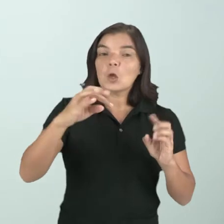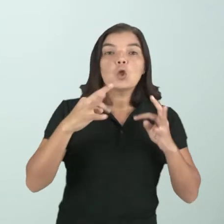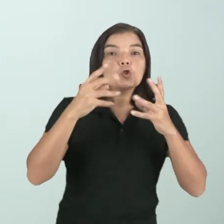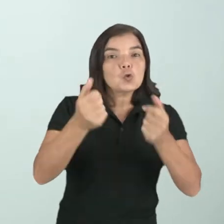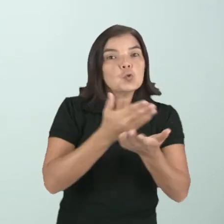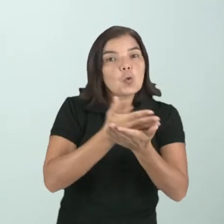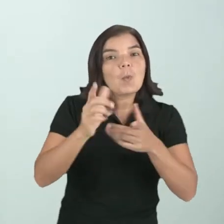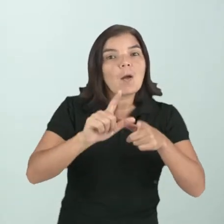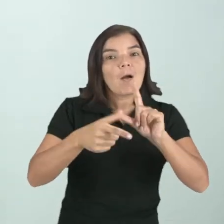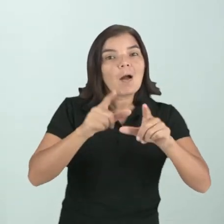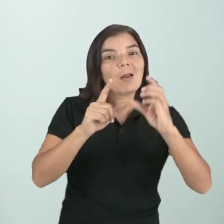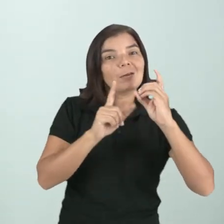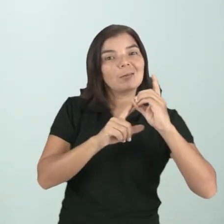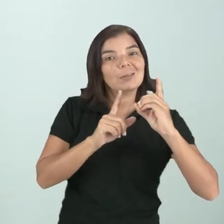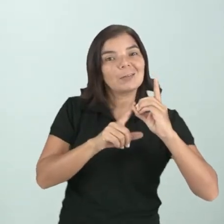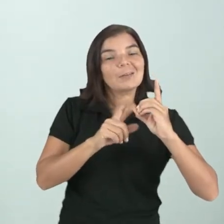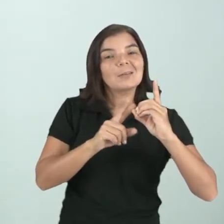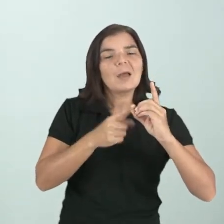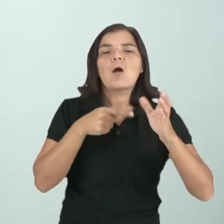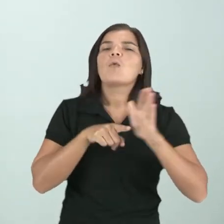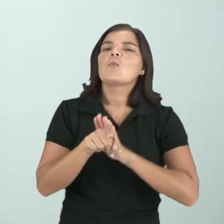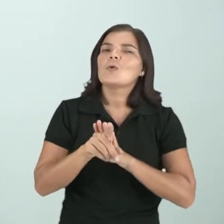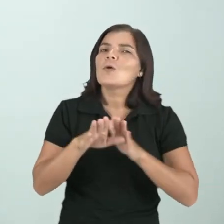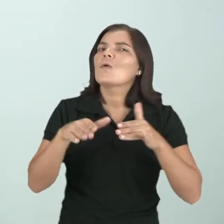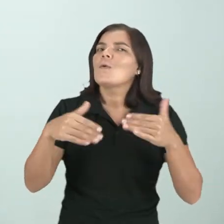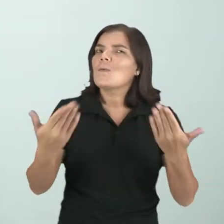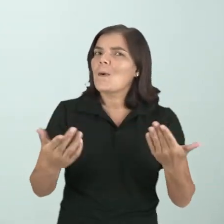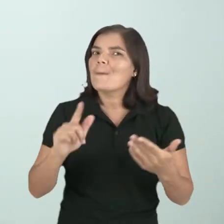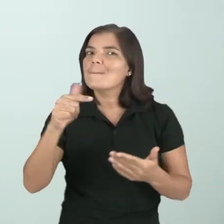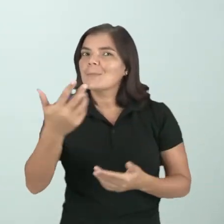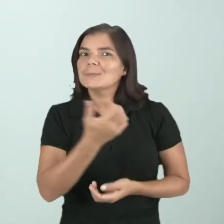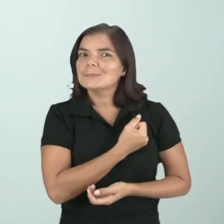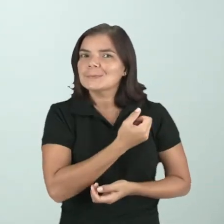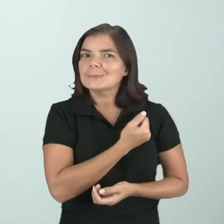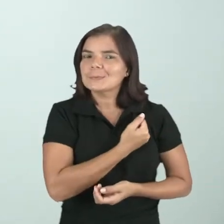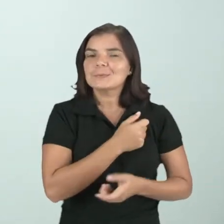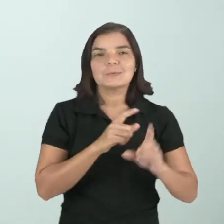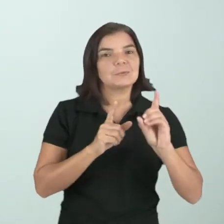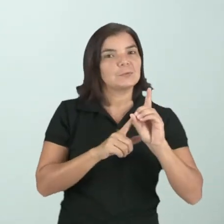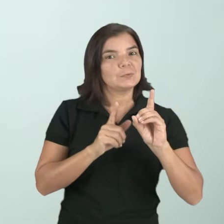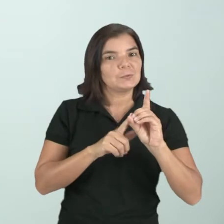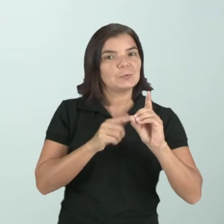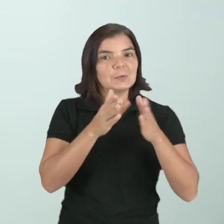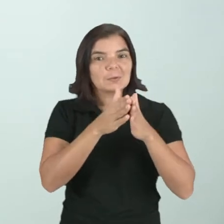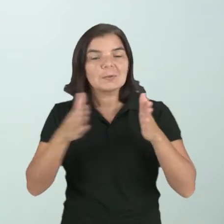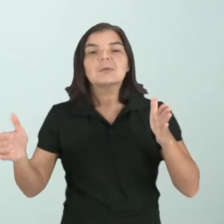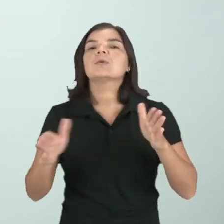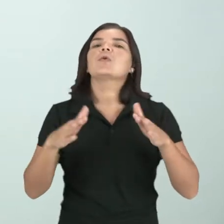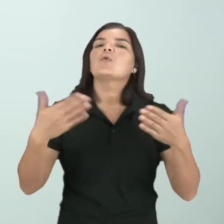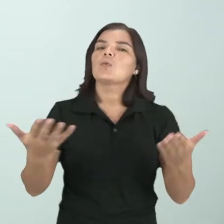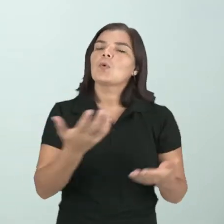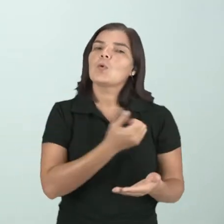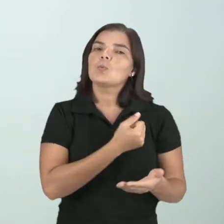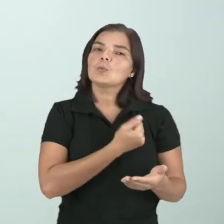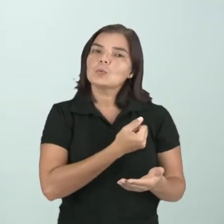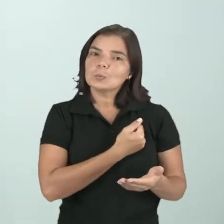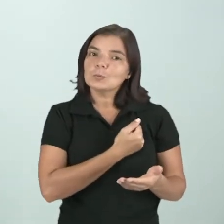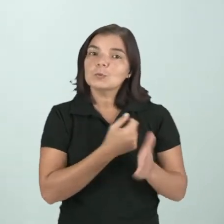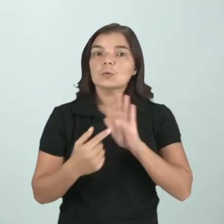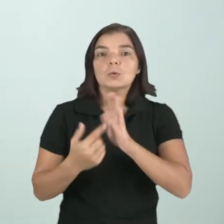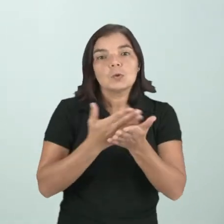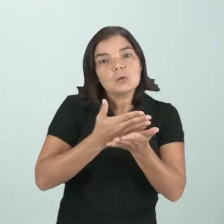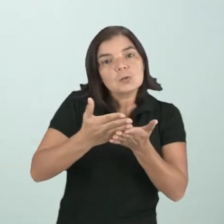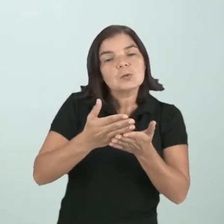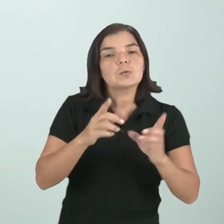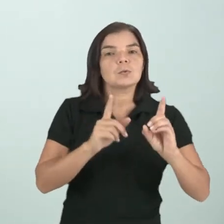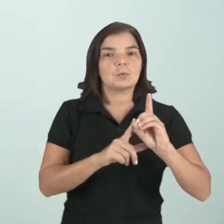eles começam com a letra D. Aí eu pergunto para você, qual seria o próximo número, isto é, dessa sequência? Qual seria o próximo número que se inicia com a